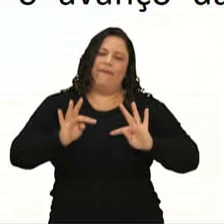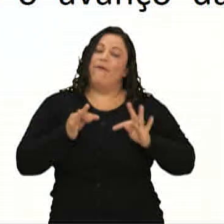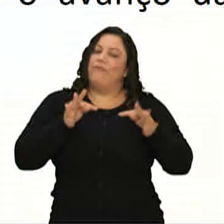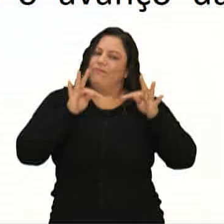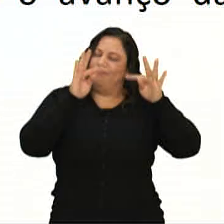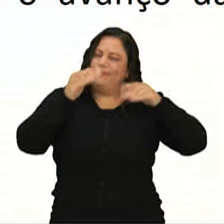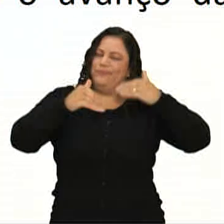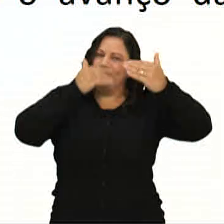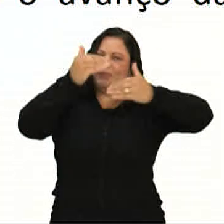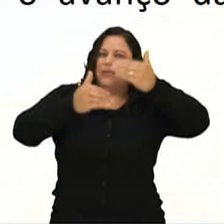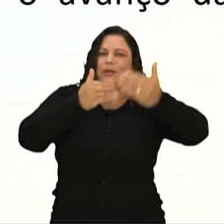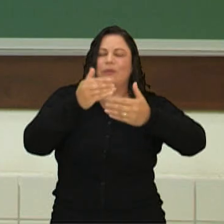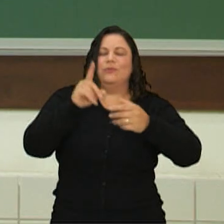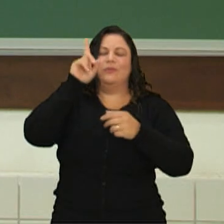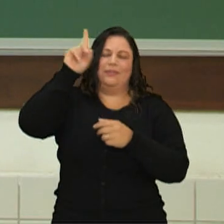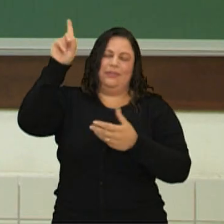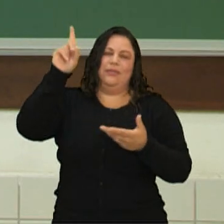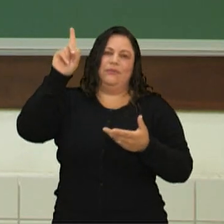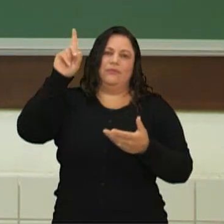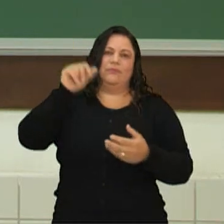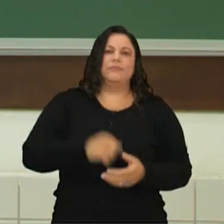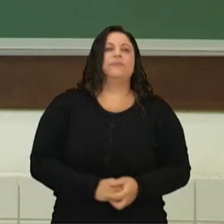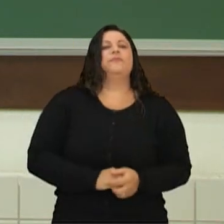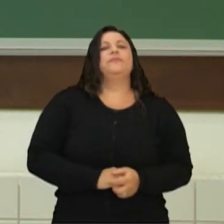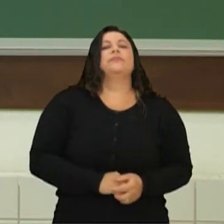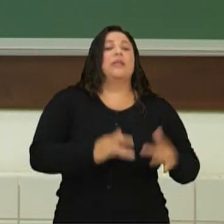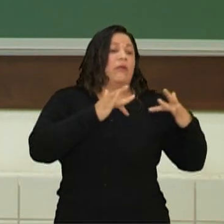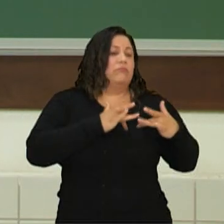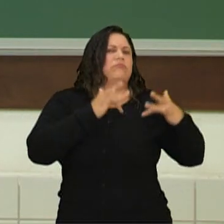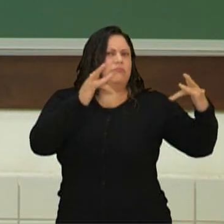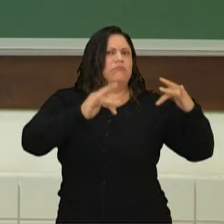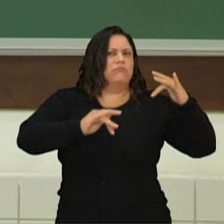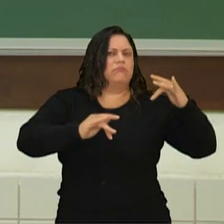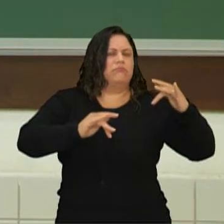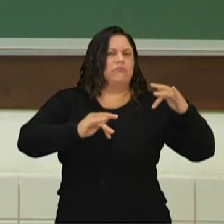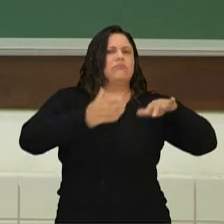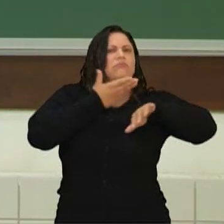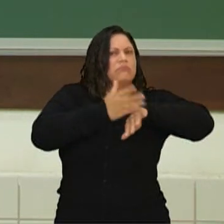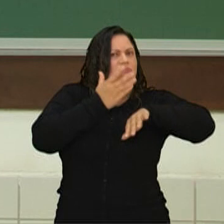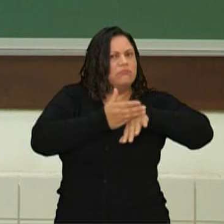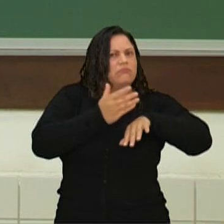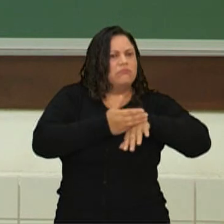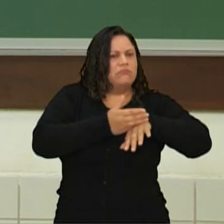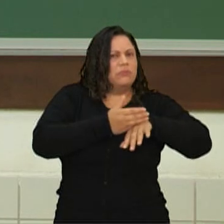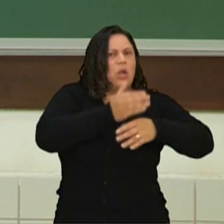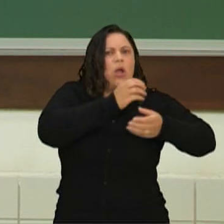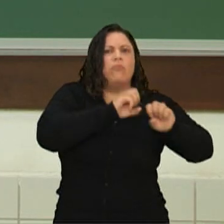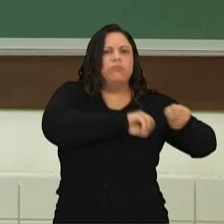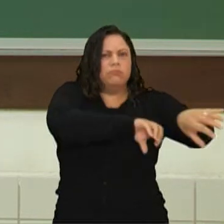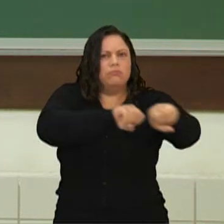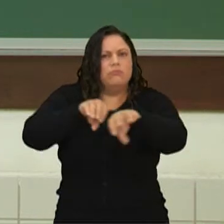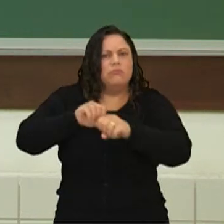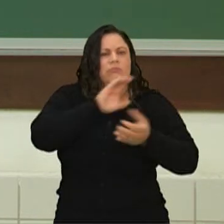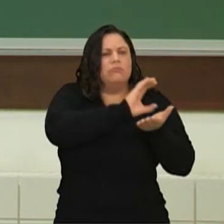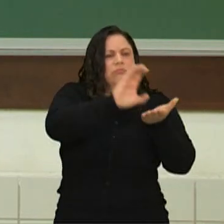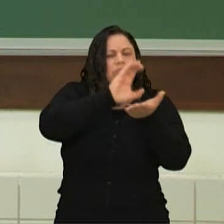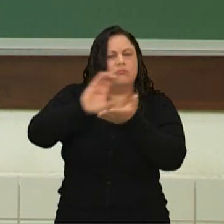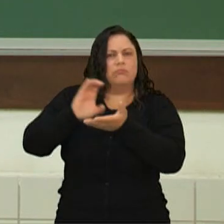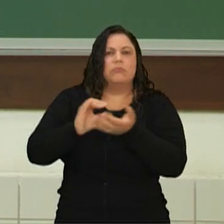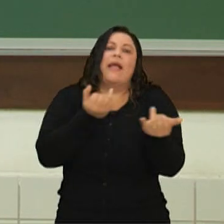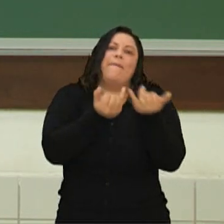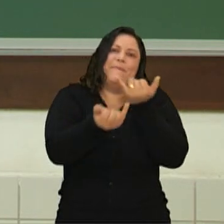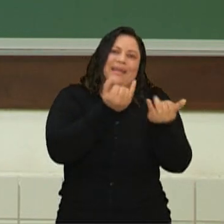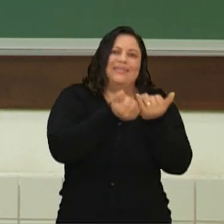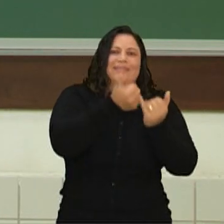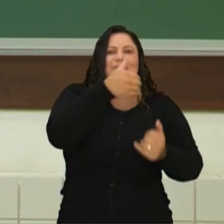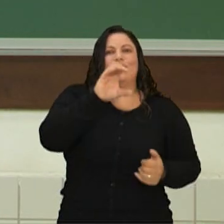viajantes em necessidade. Então, a caridade é uma prática que é muito forte no islamismo. É como se fosse um dízimo, tá? Que